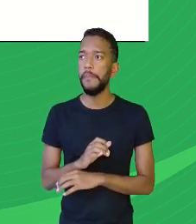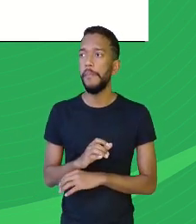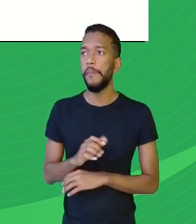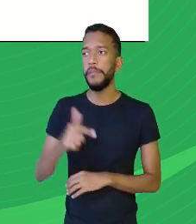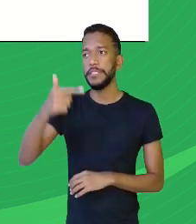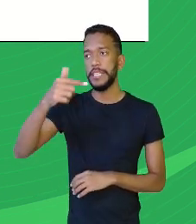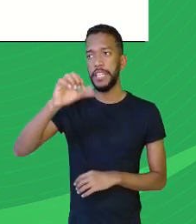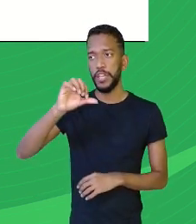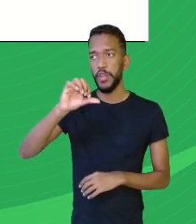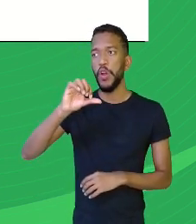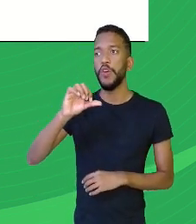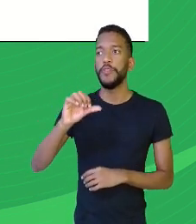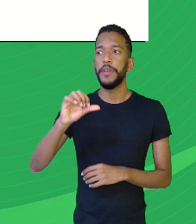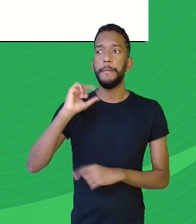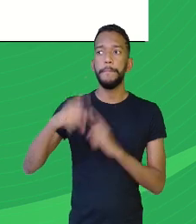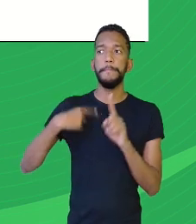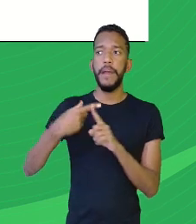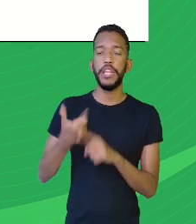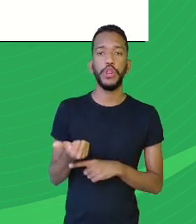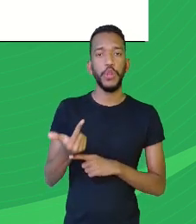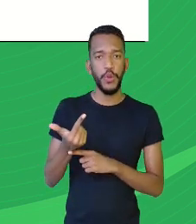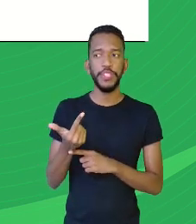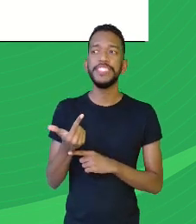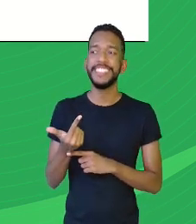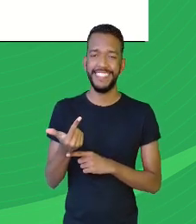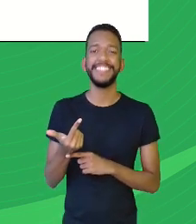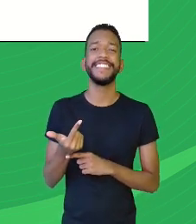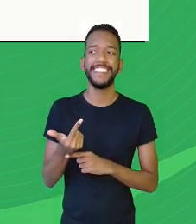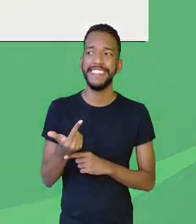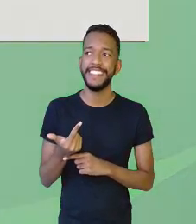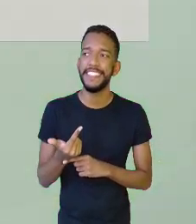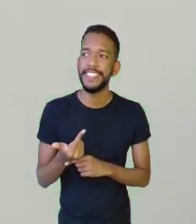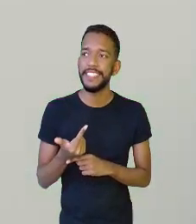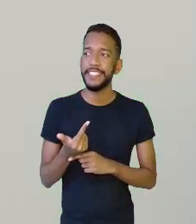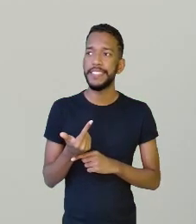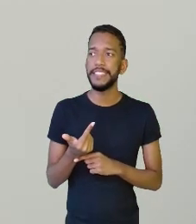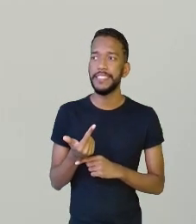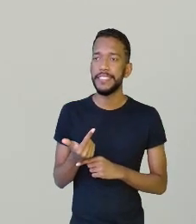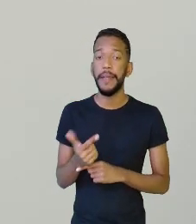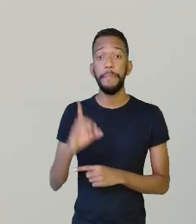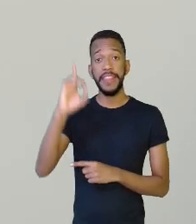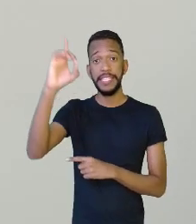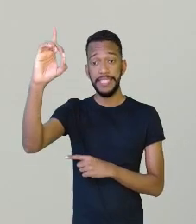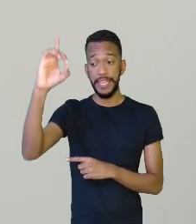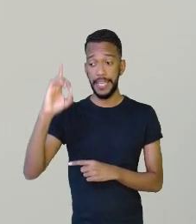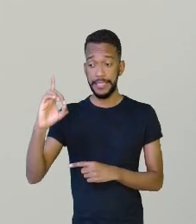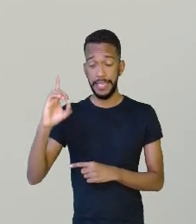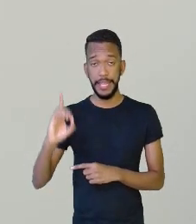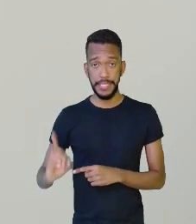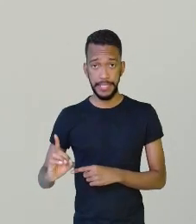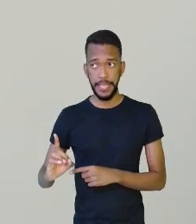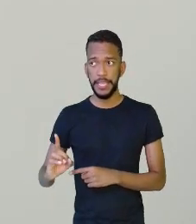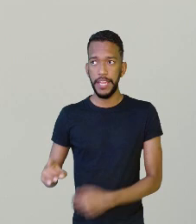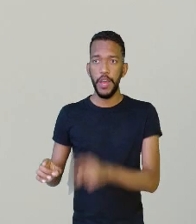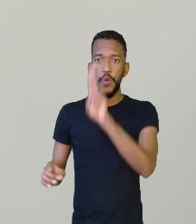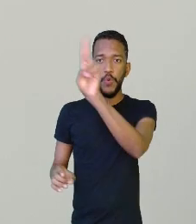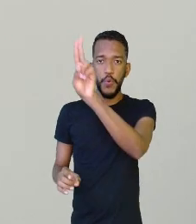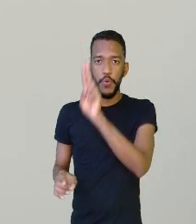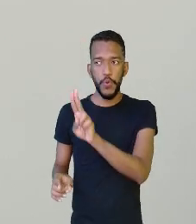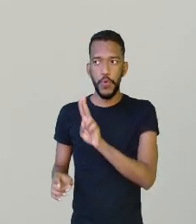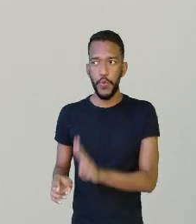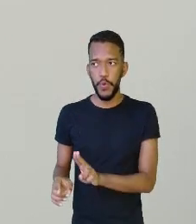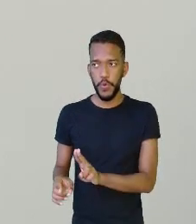79, e tenho o 12. A minha dezena está abaixo da dezena. A minha